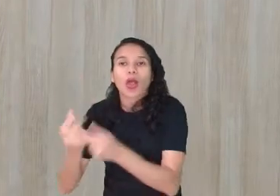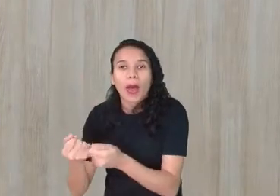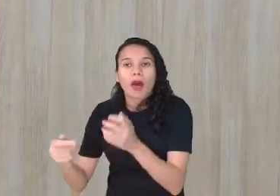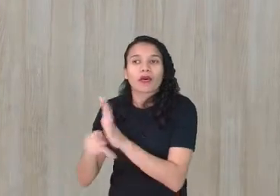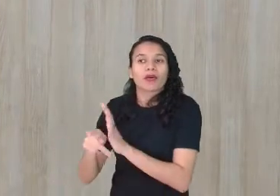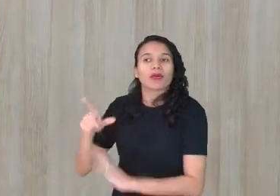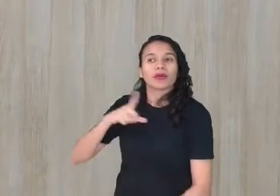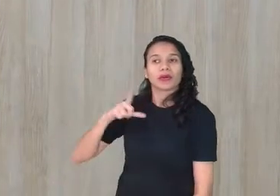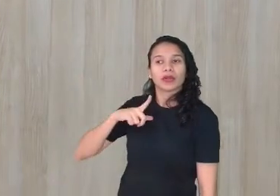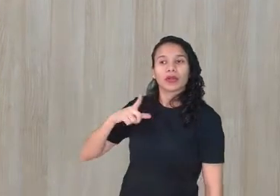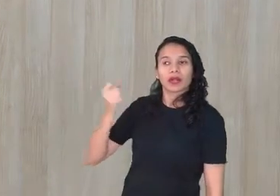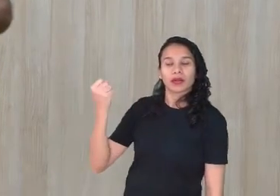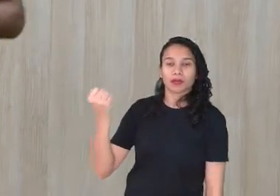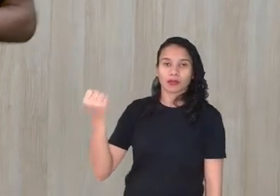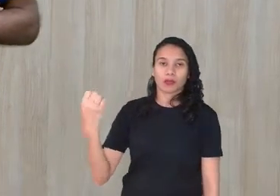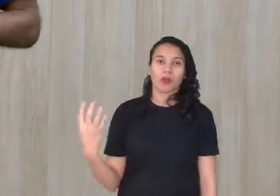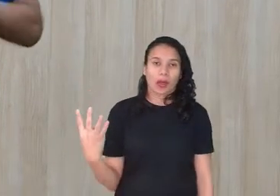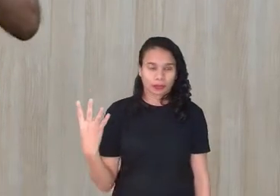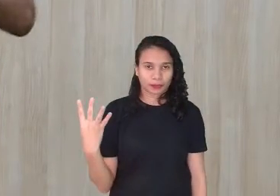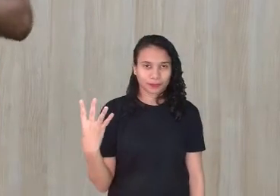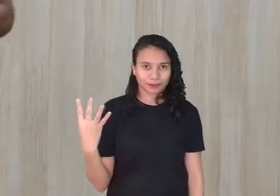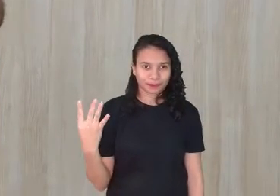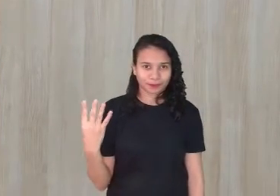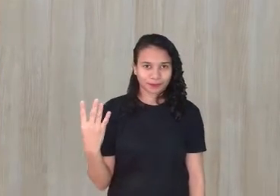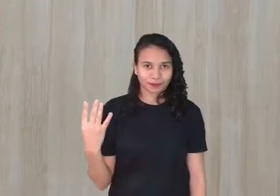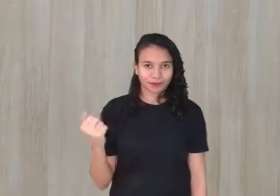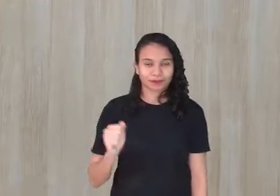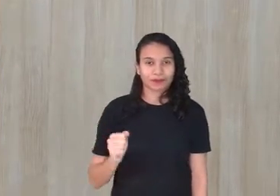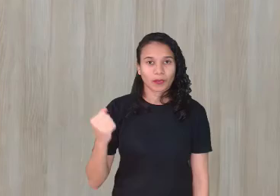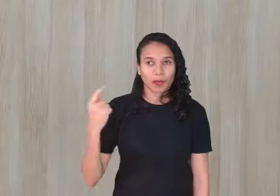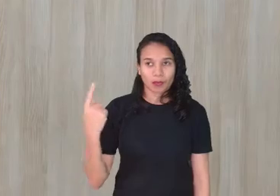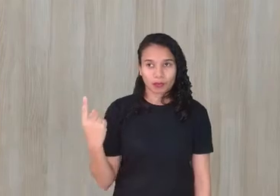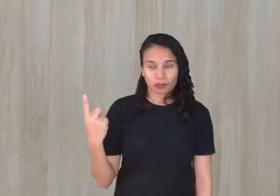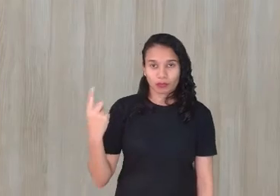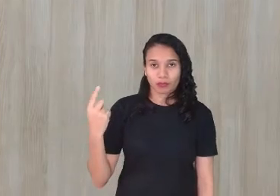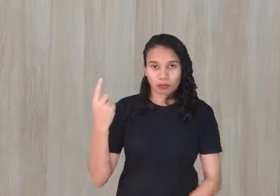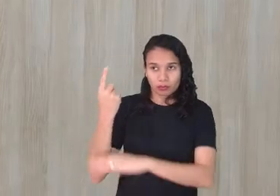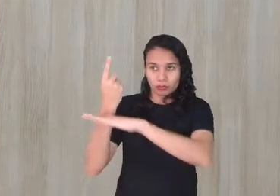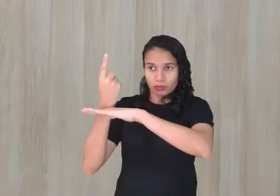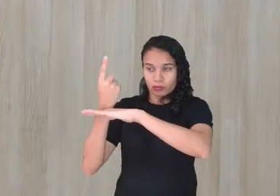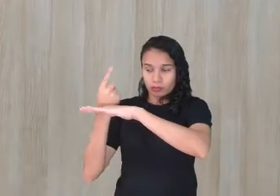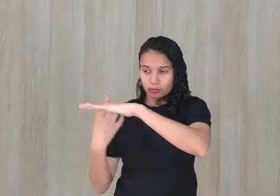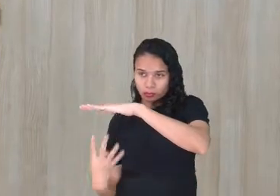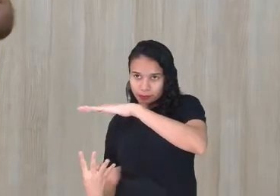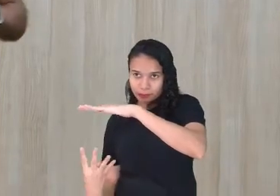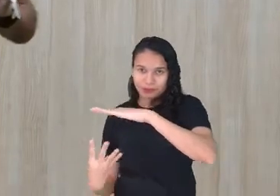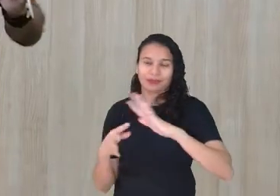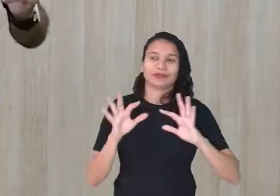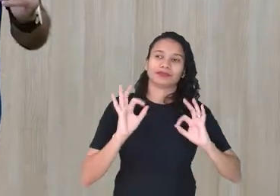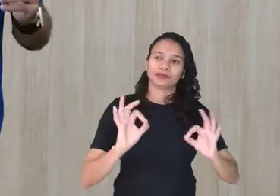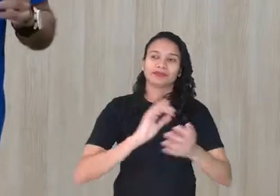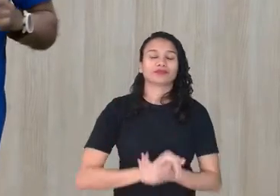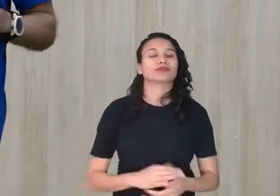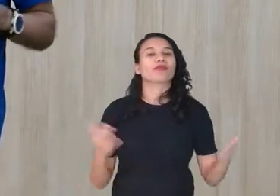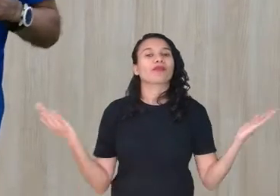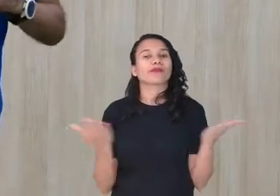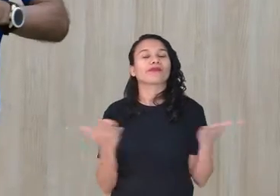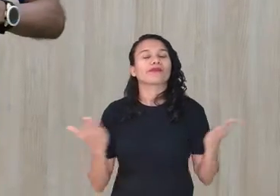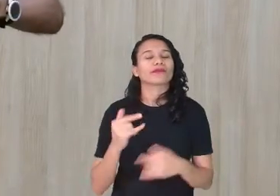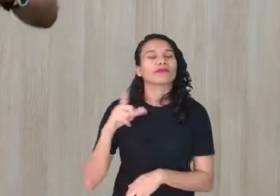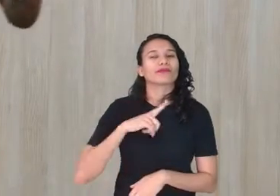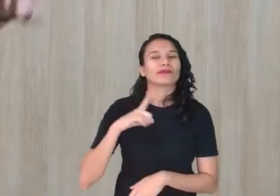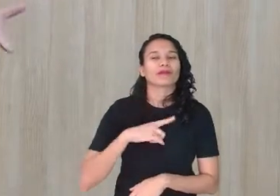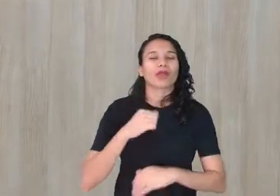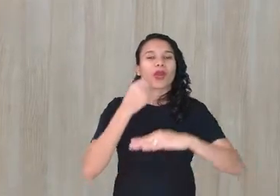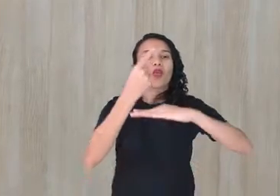tenho aí a chance de ser 4. 1/4. Exatamente. Agora, se eu